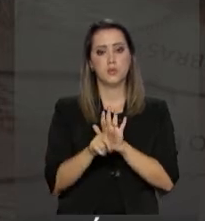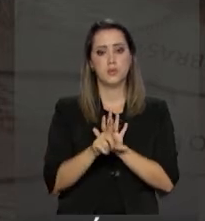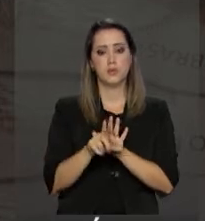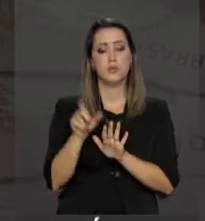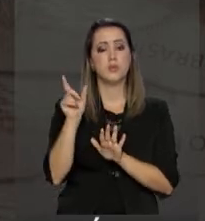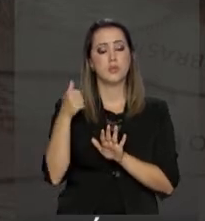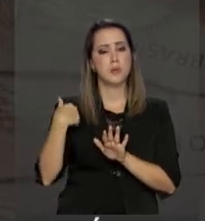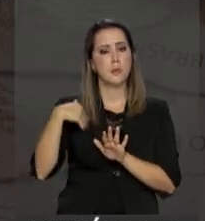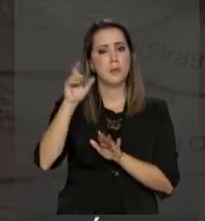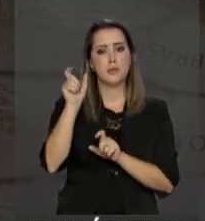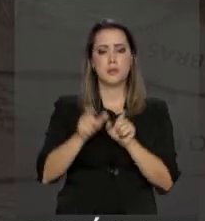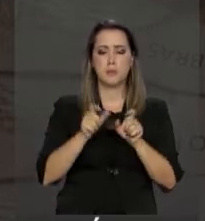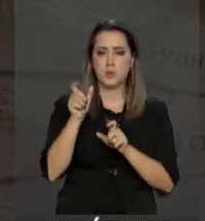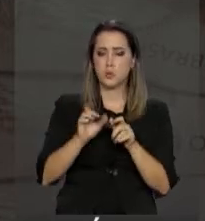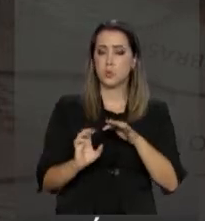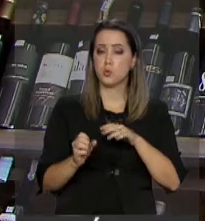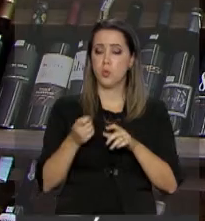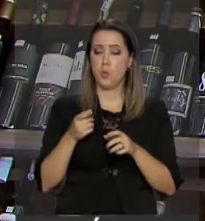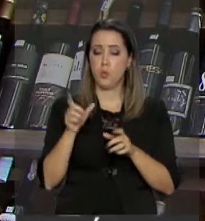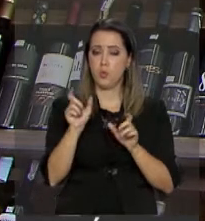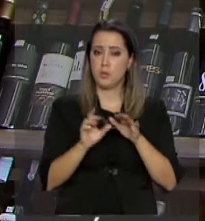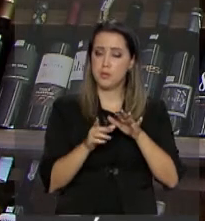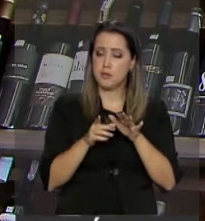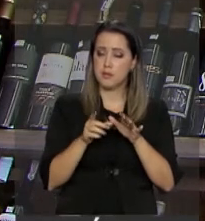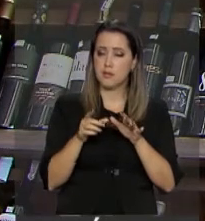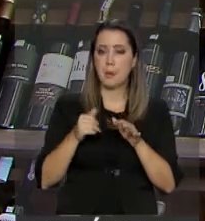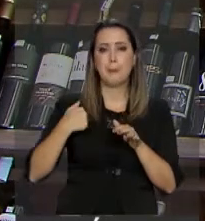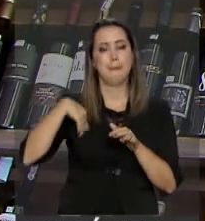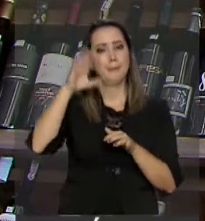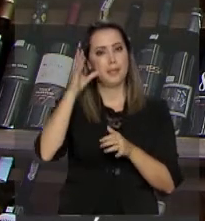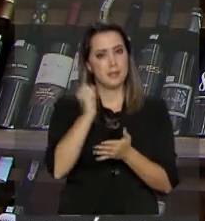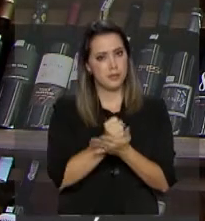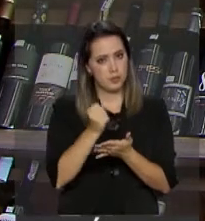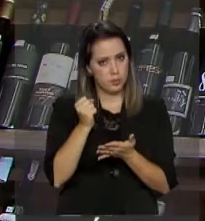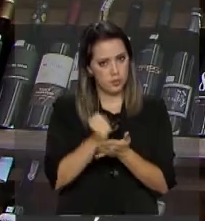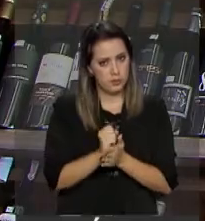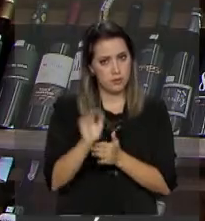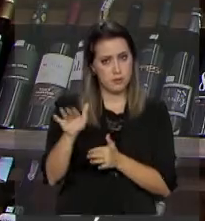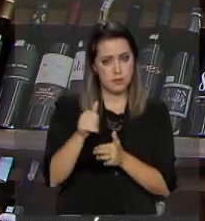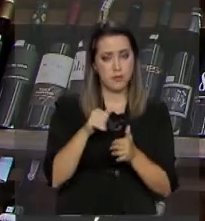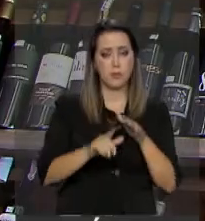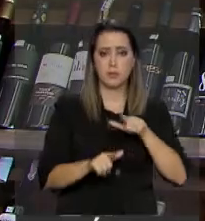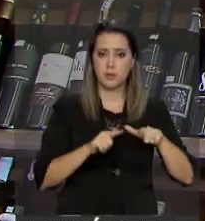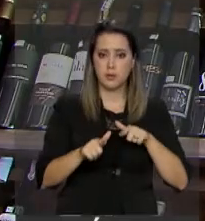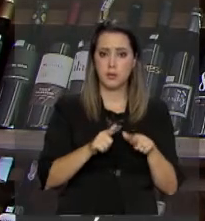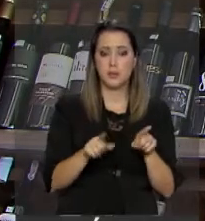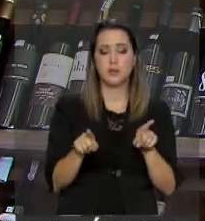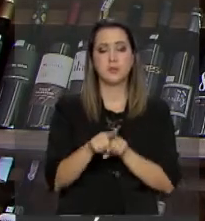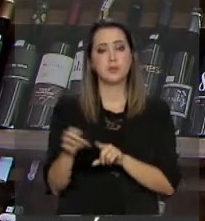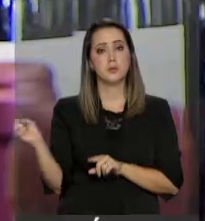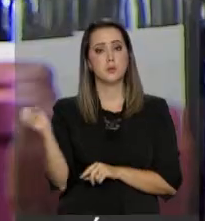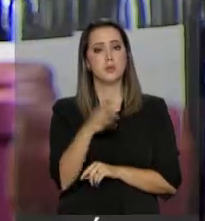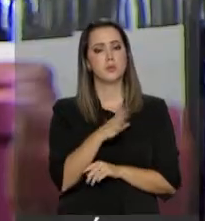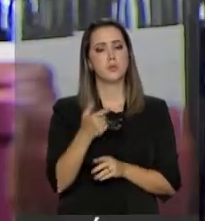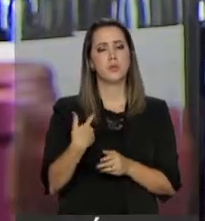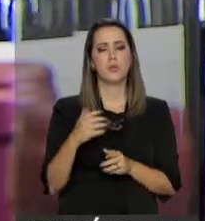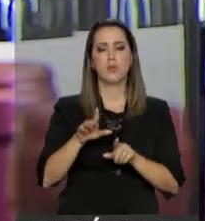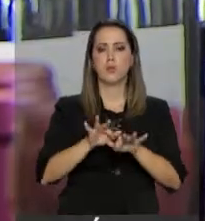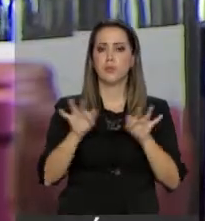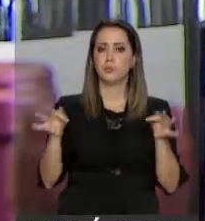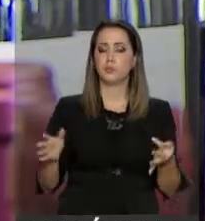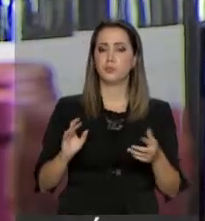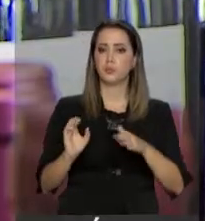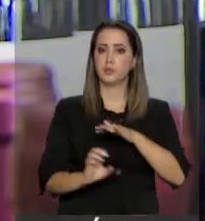emprega mais pagar menos impostos entre as novidades estão também a inclusão de novas categorias no simples como pequenos